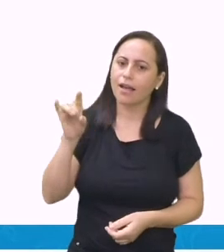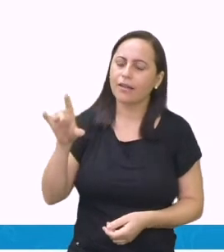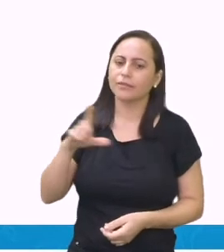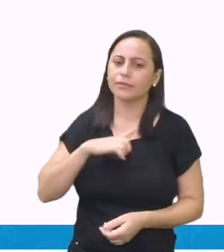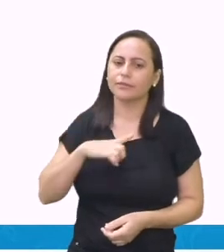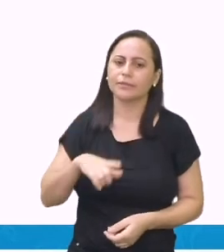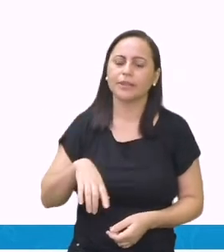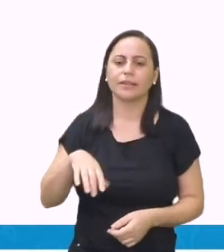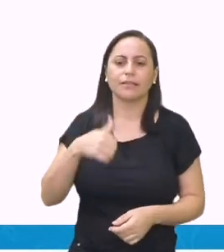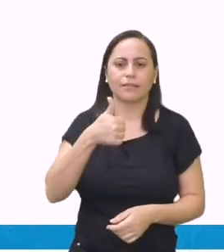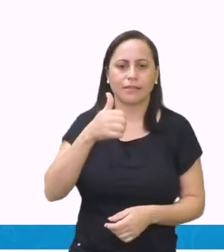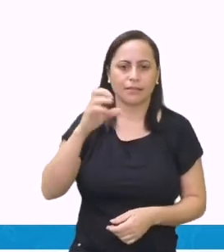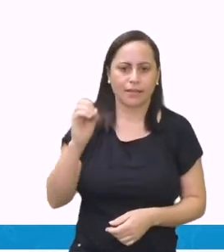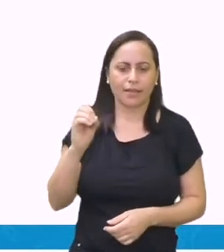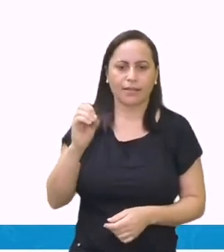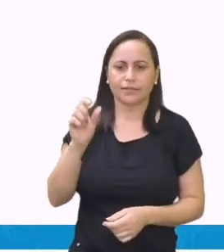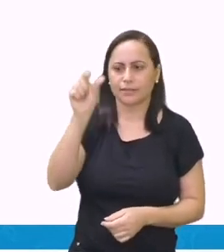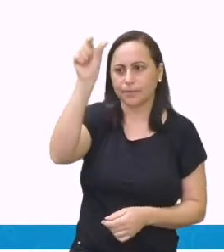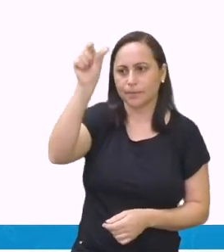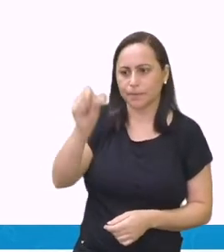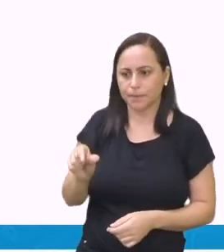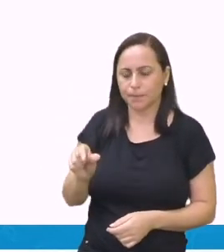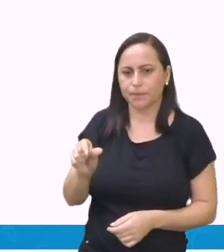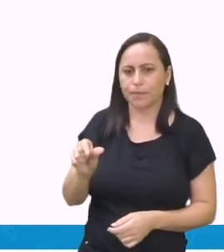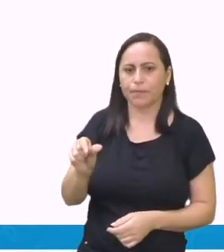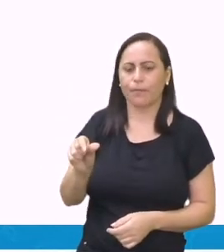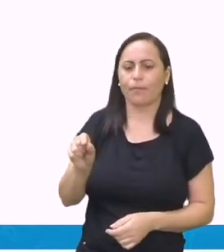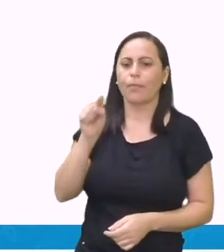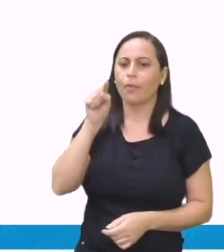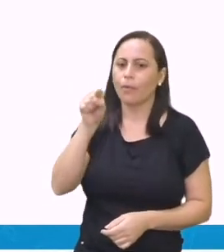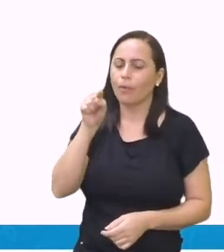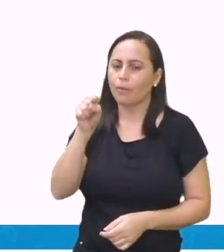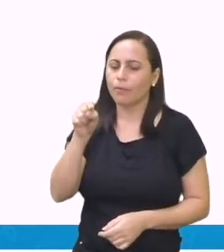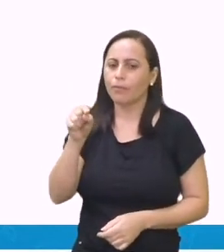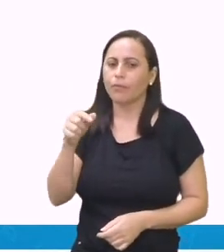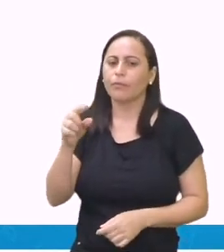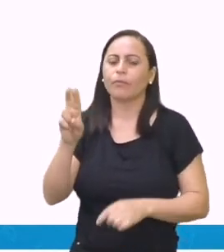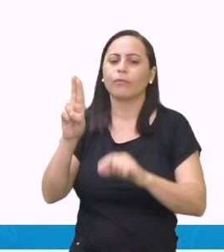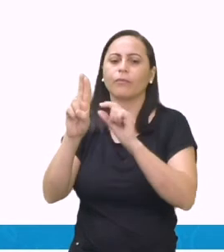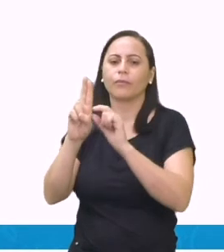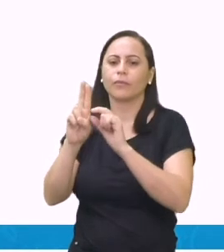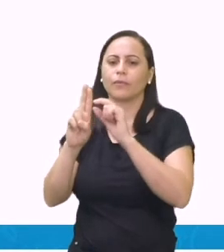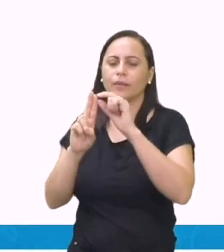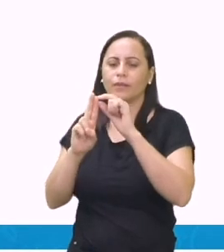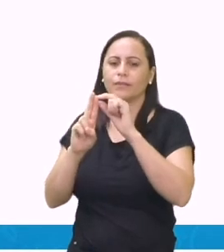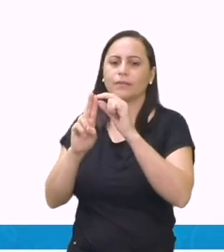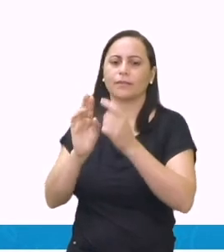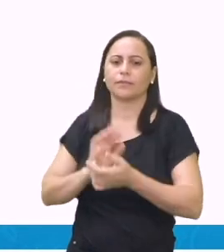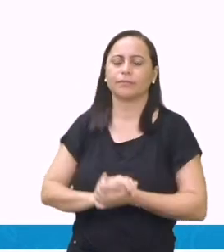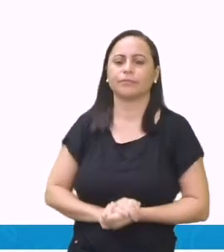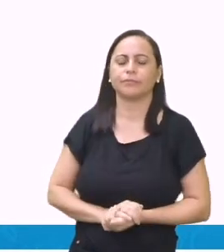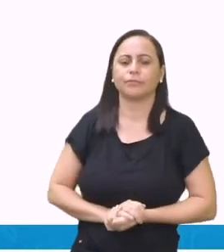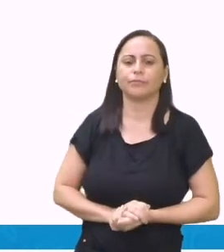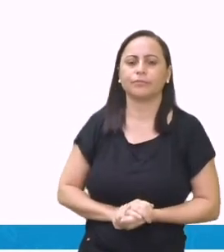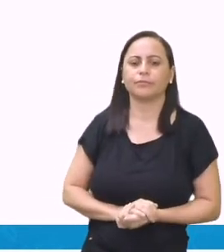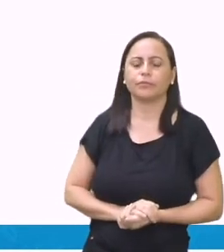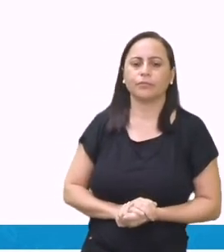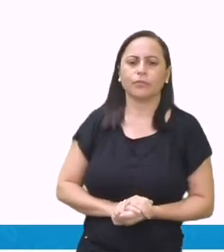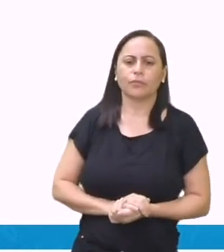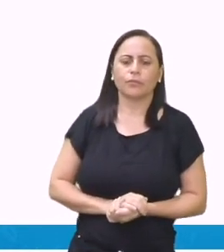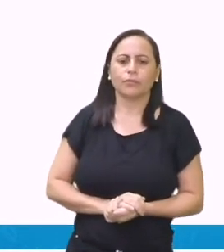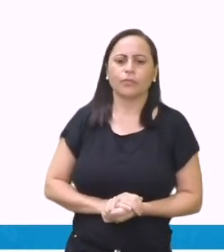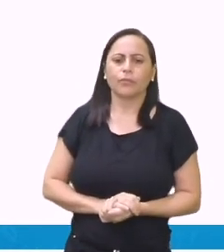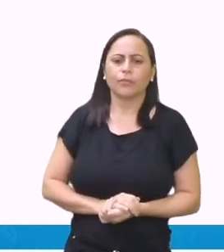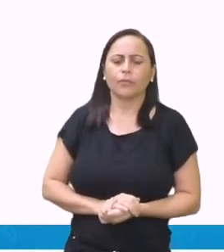10. Então, cada barrinha é uma dezena. Vamos lá, dezena e unidade. Só